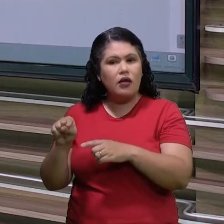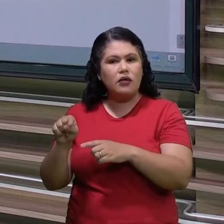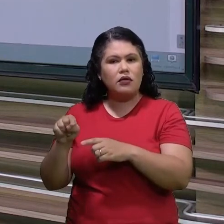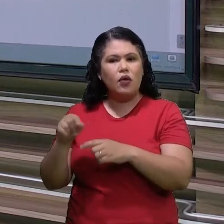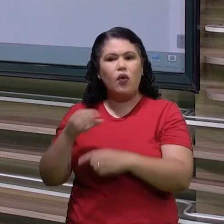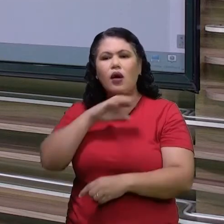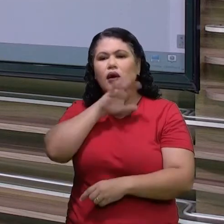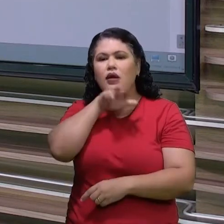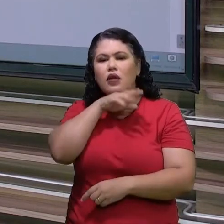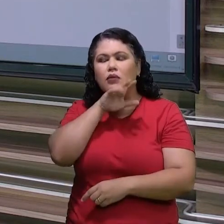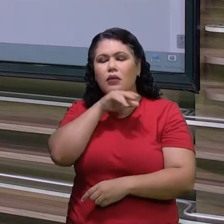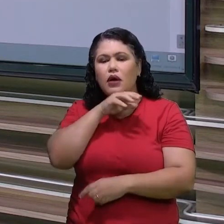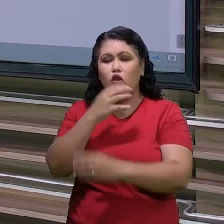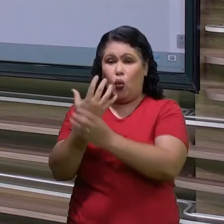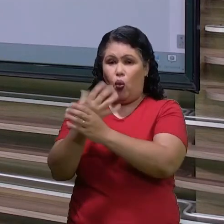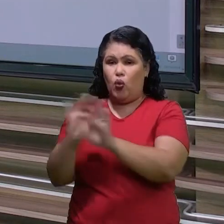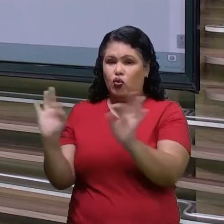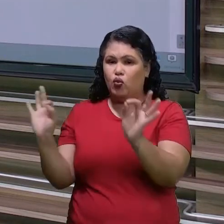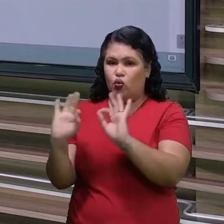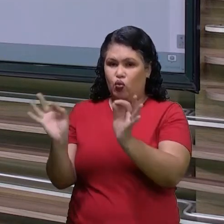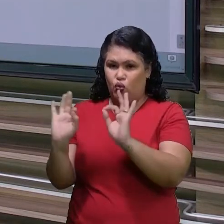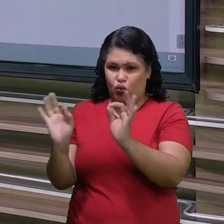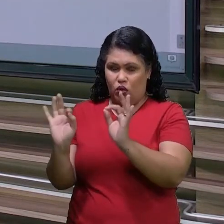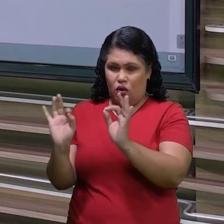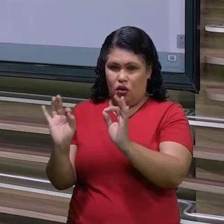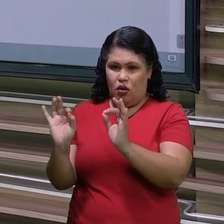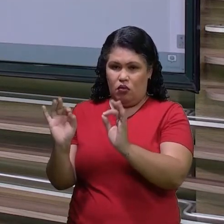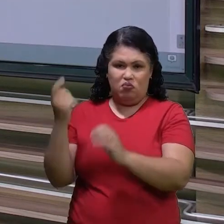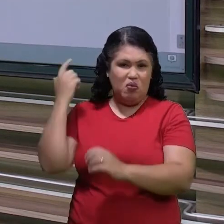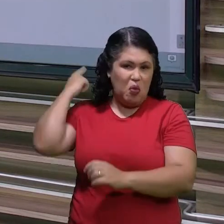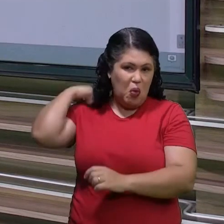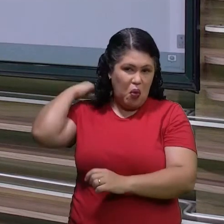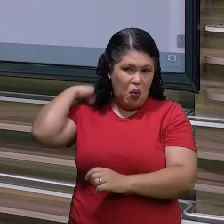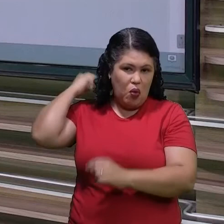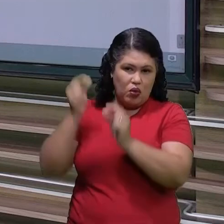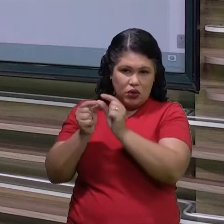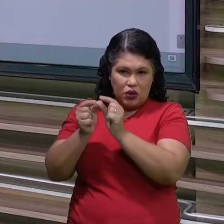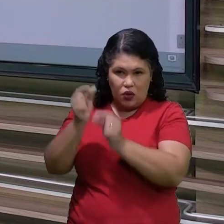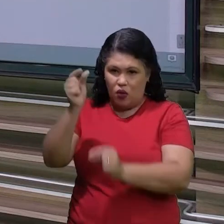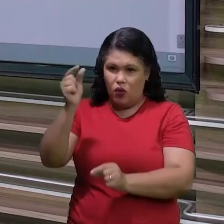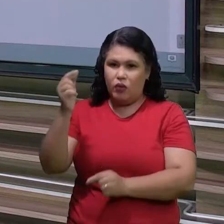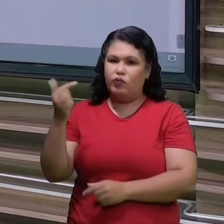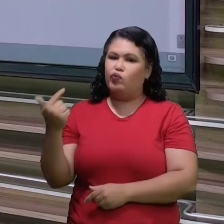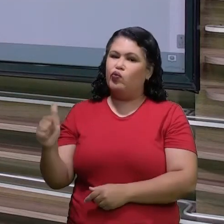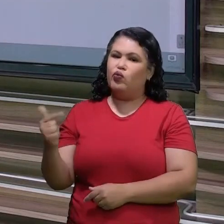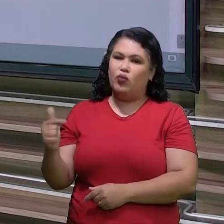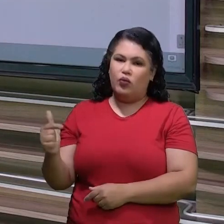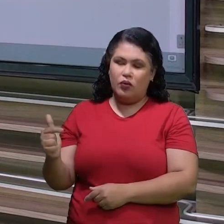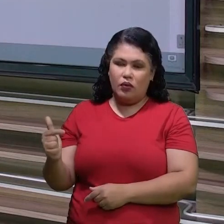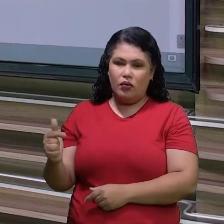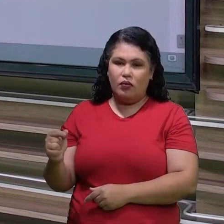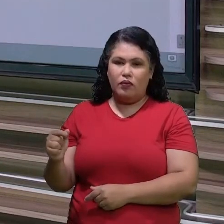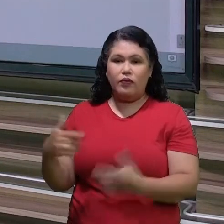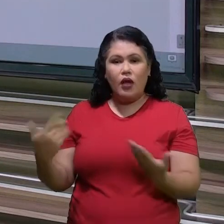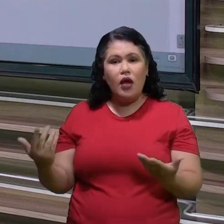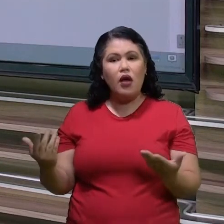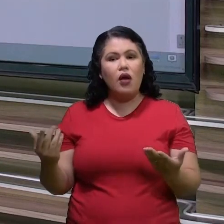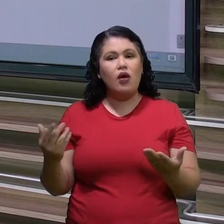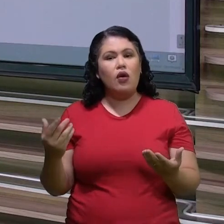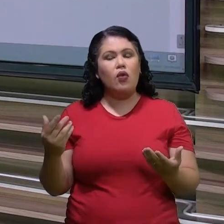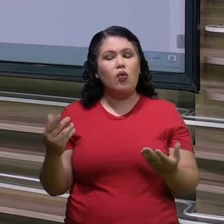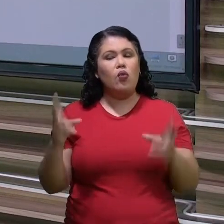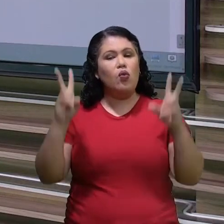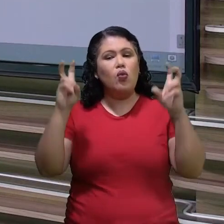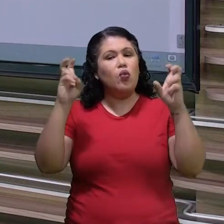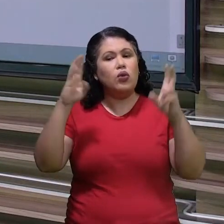considerados invertebrados, sem coluna vertebral, né? Então isso é muito importante e foi a nossa conversa de hoje.